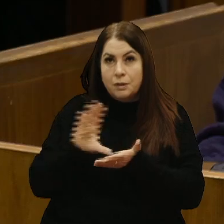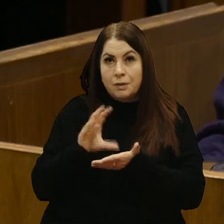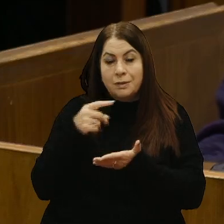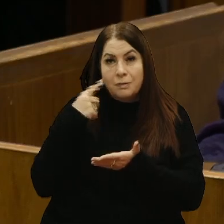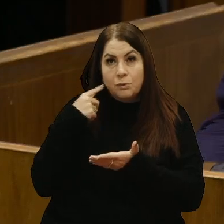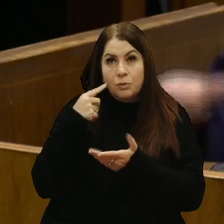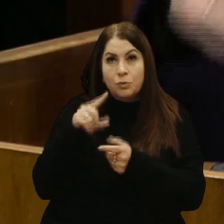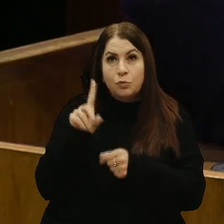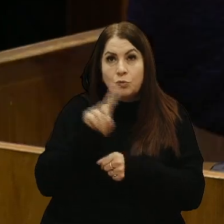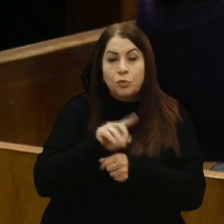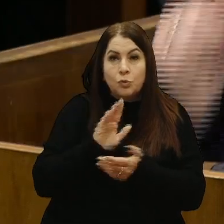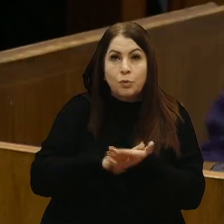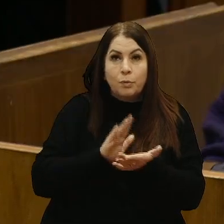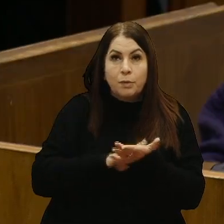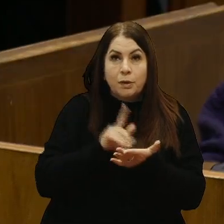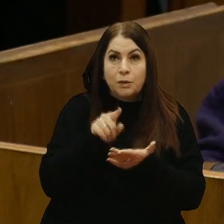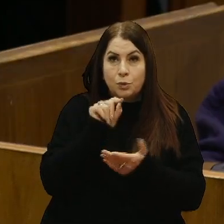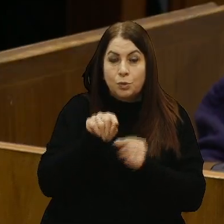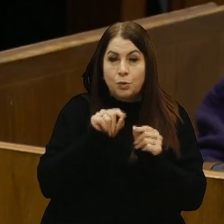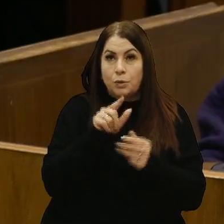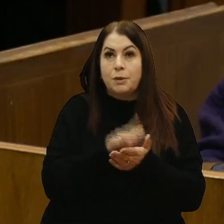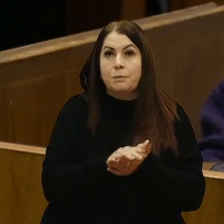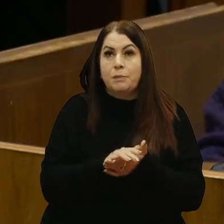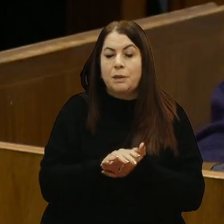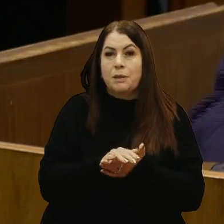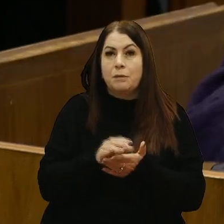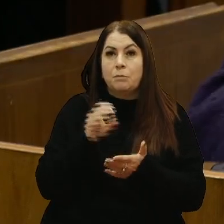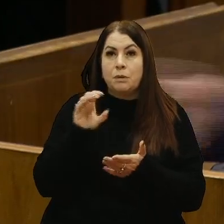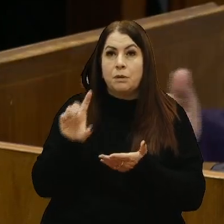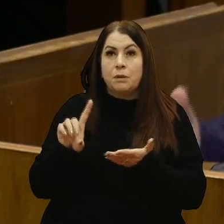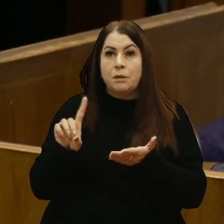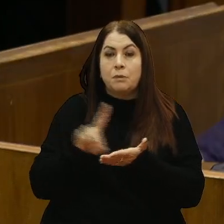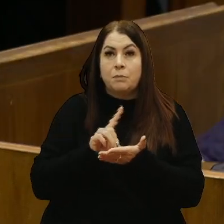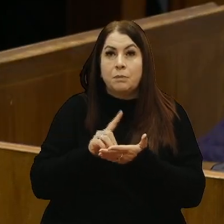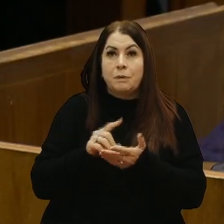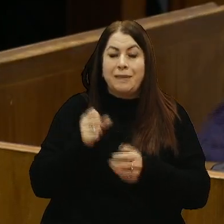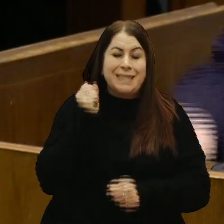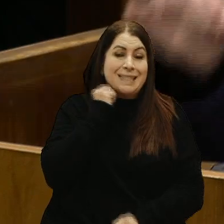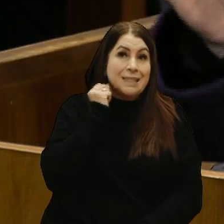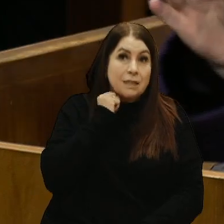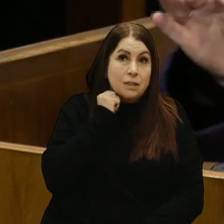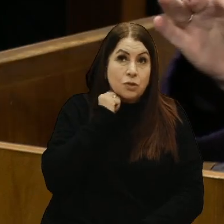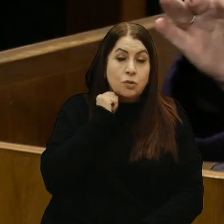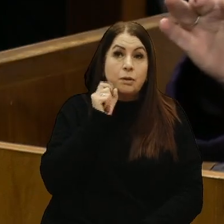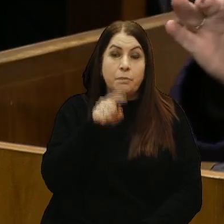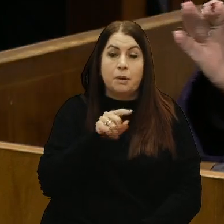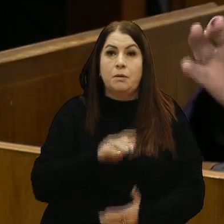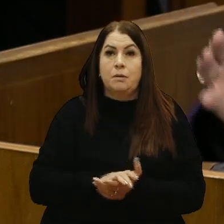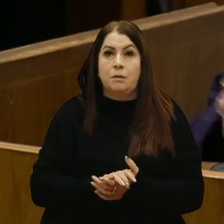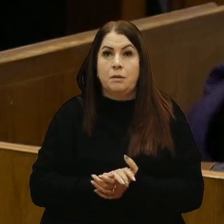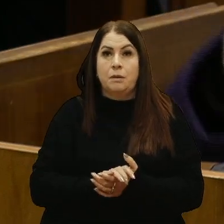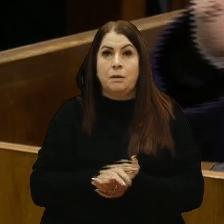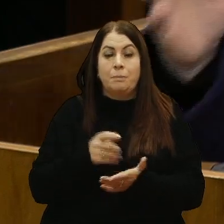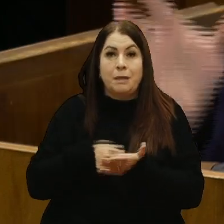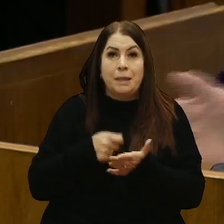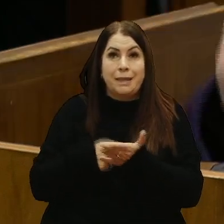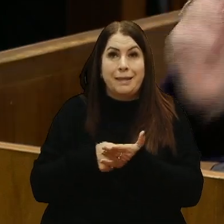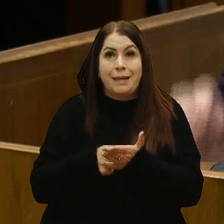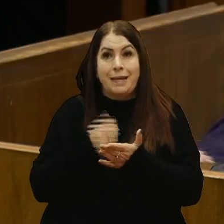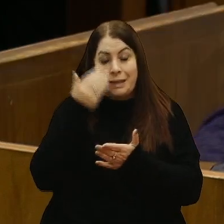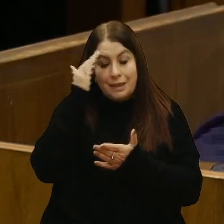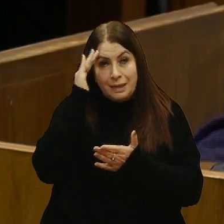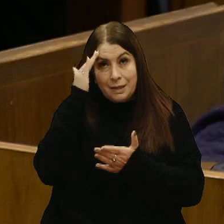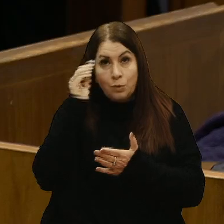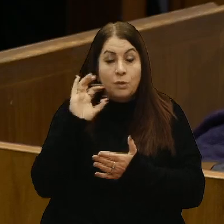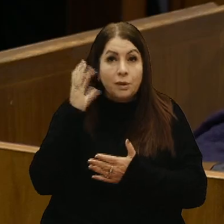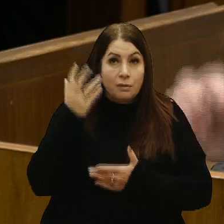O dia que eu cobrei ele sobre uma emenda, ele ficou estressadíssimo, e para ele tentar entender o que